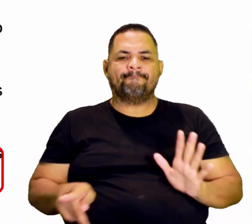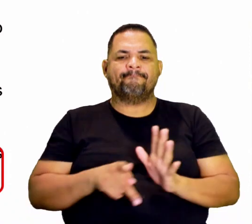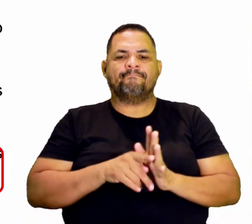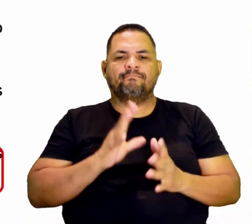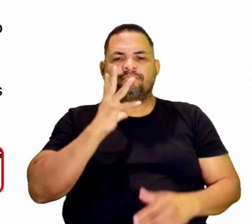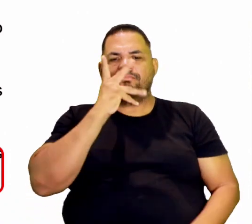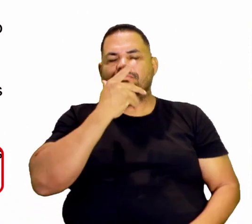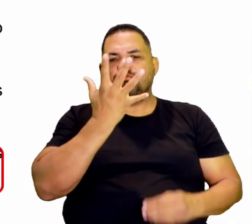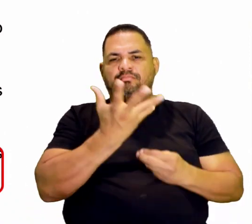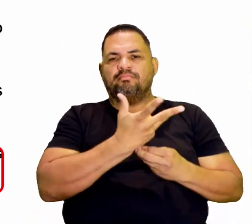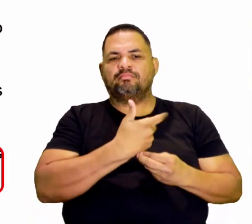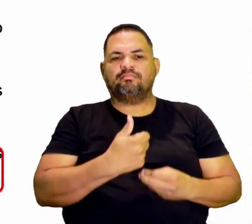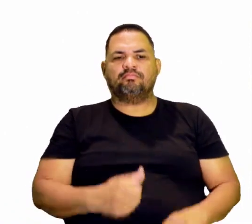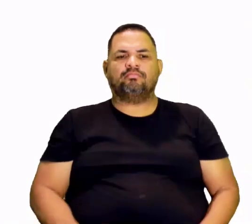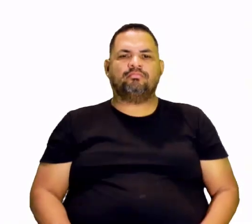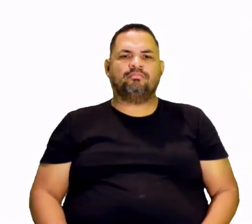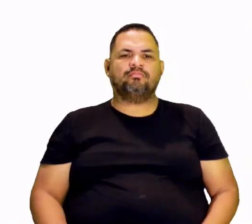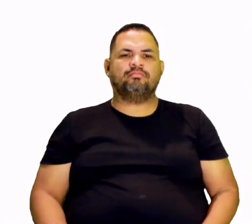beleza da arte.